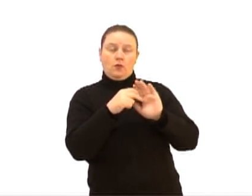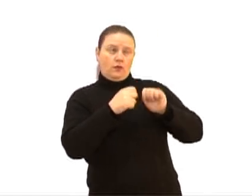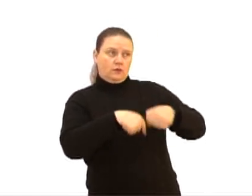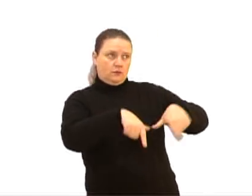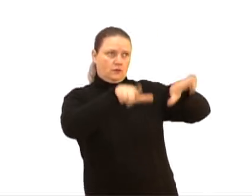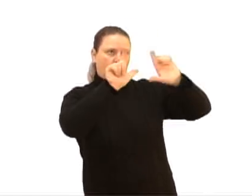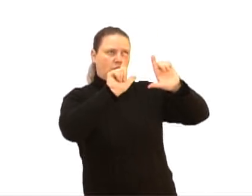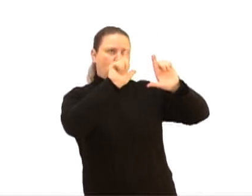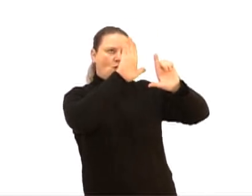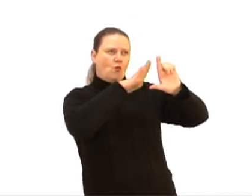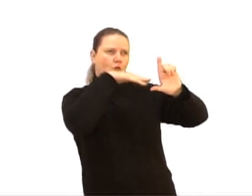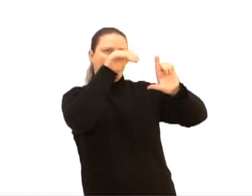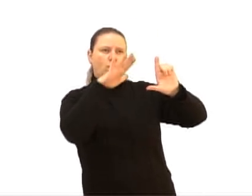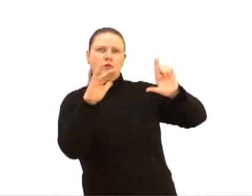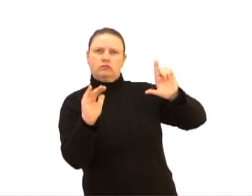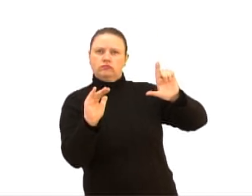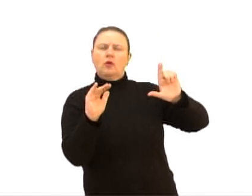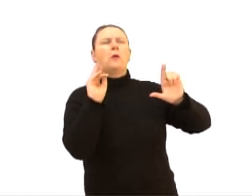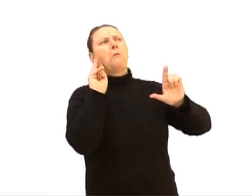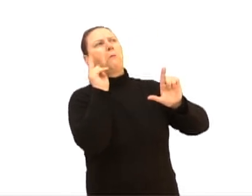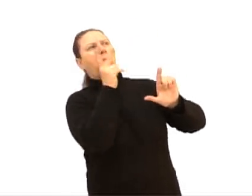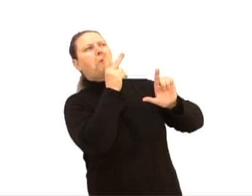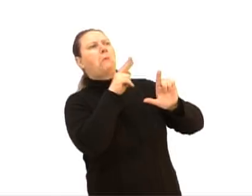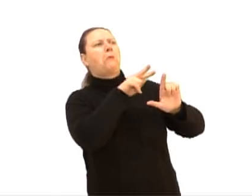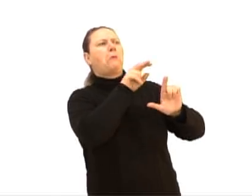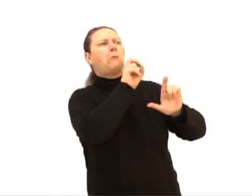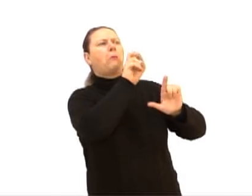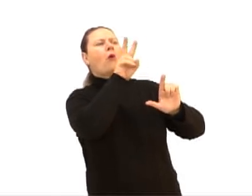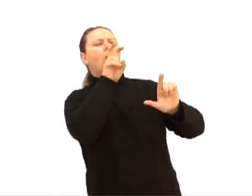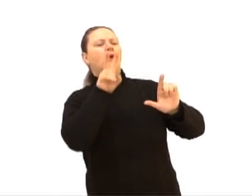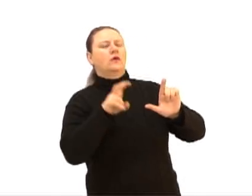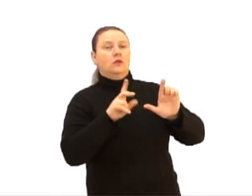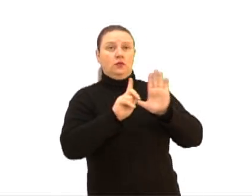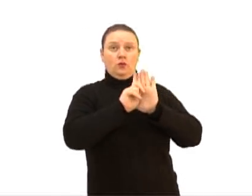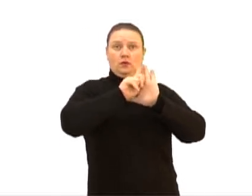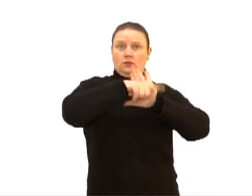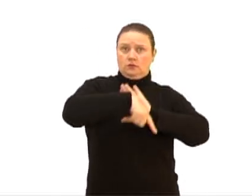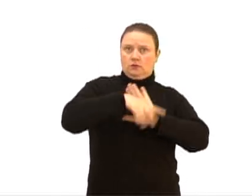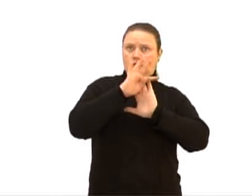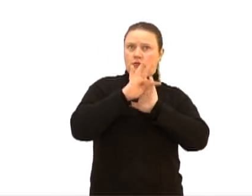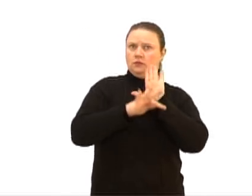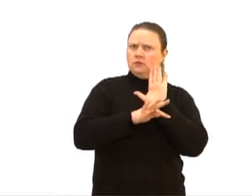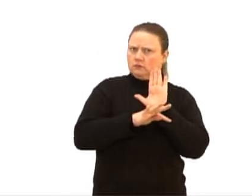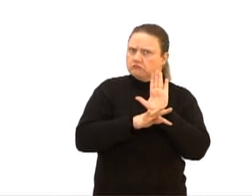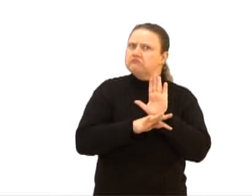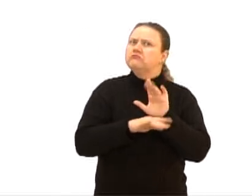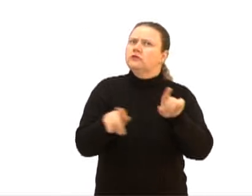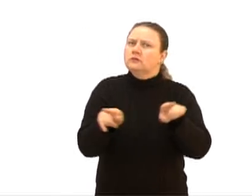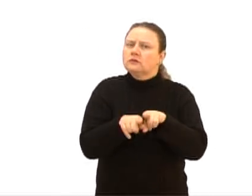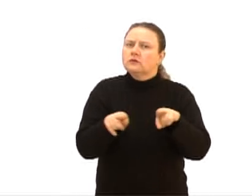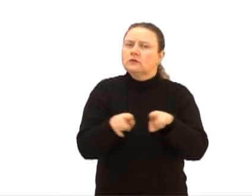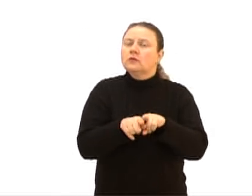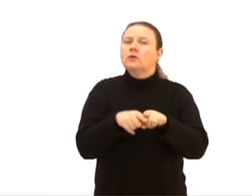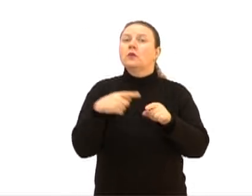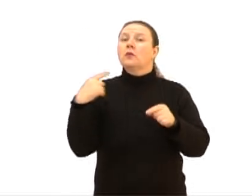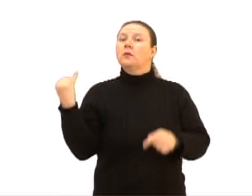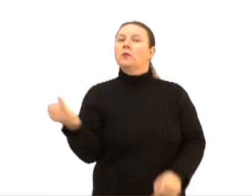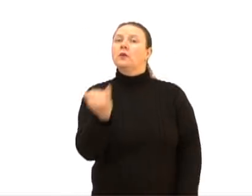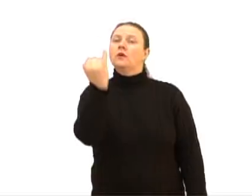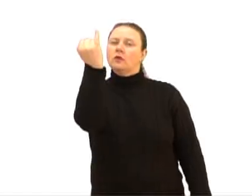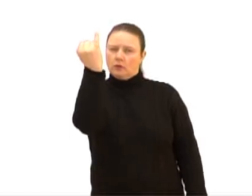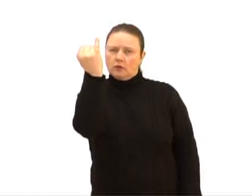É uma obra de arte, mas ela se configura também como um gênero textual. Bem importante que você saiba